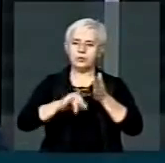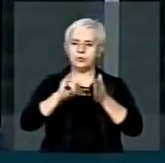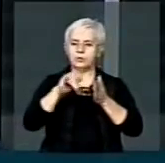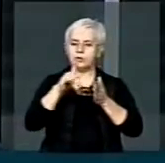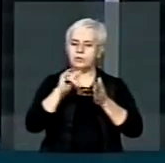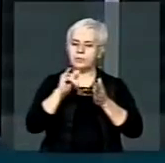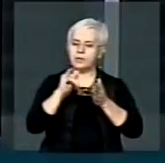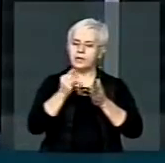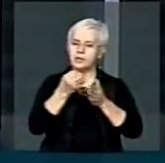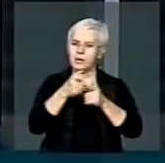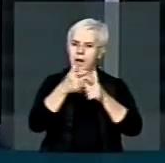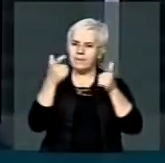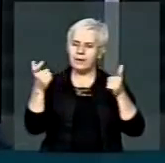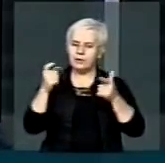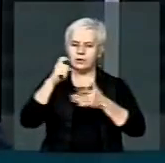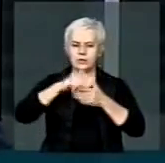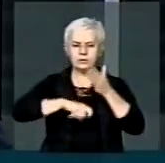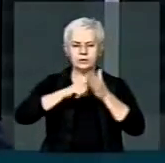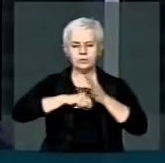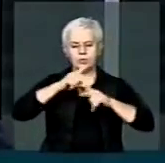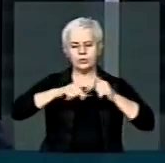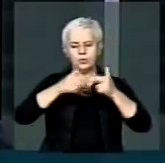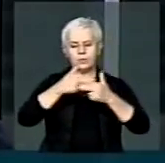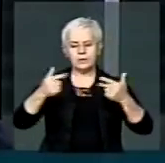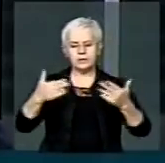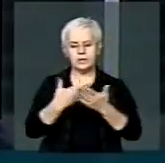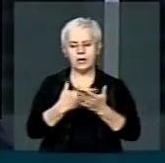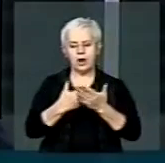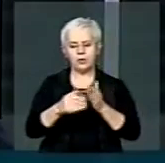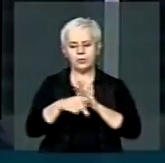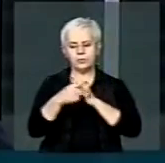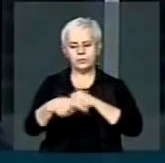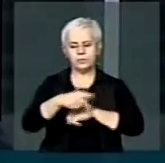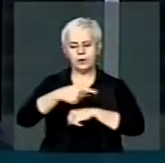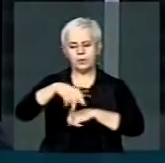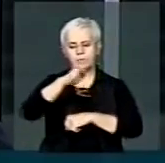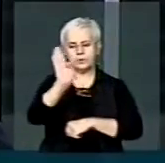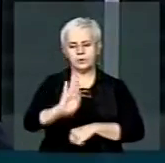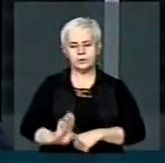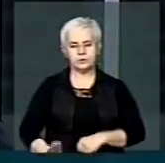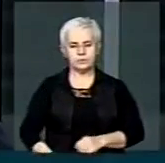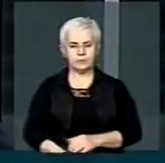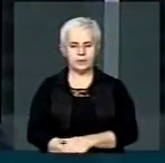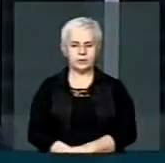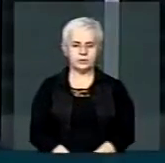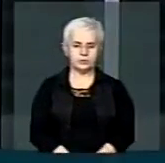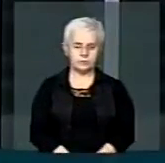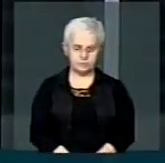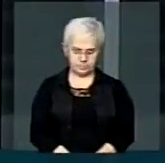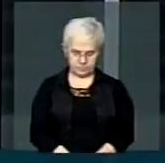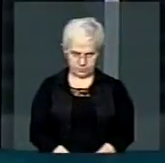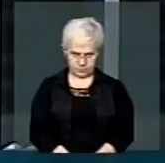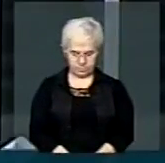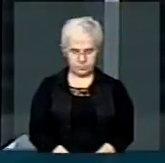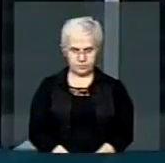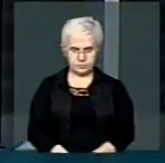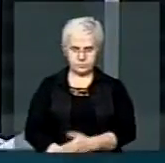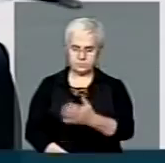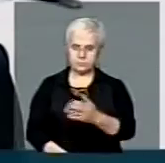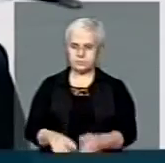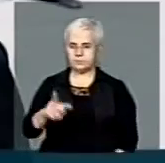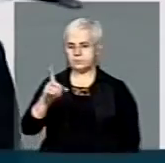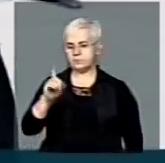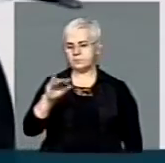carga tributária do material escolar do nosso país. Prezado colega e amigo, deputado Domingos Dutra. Companheiro Paulo